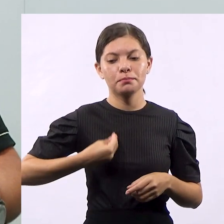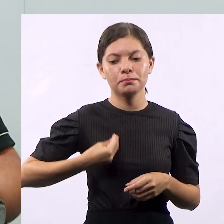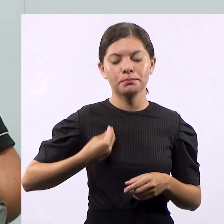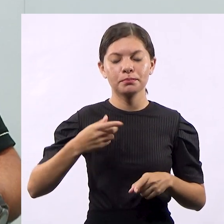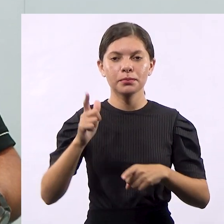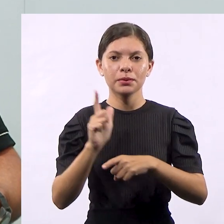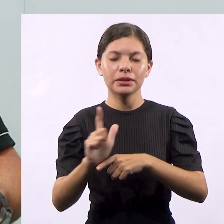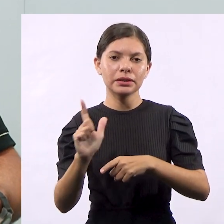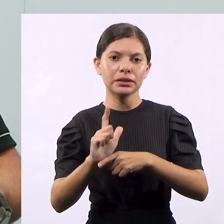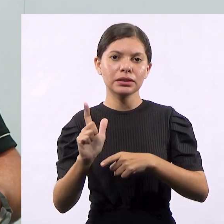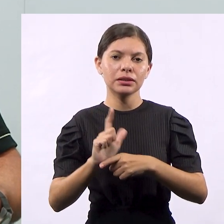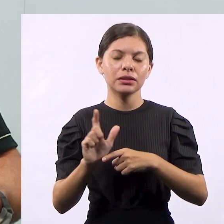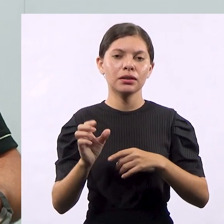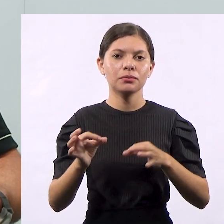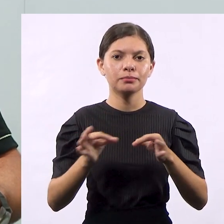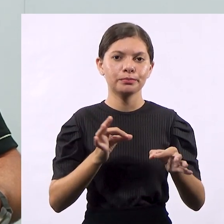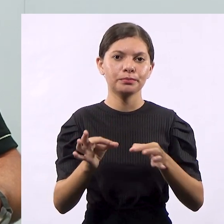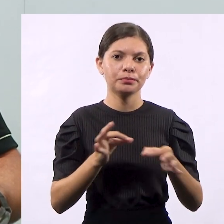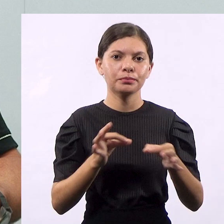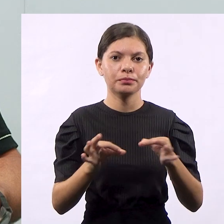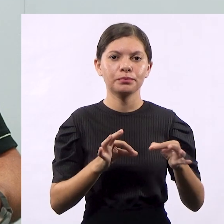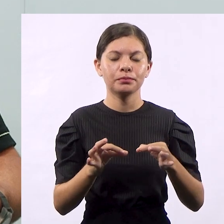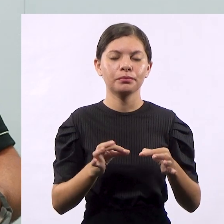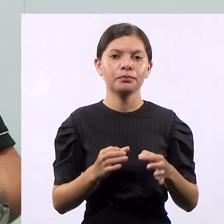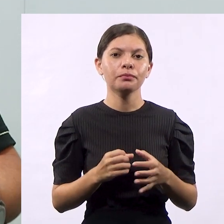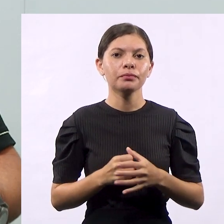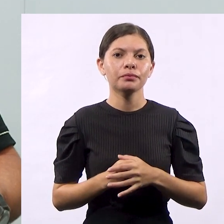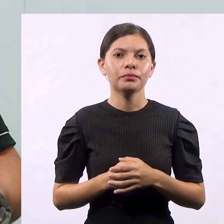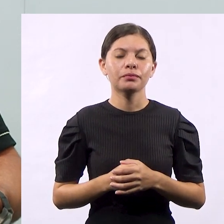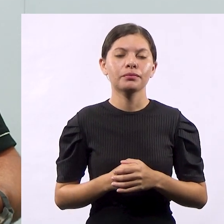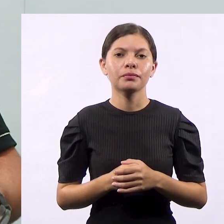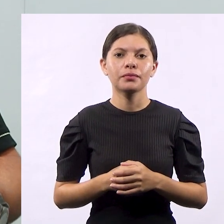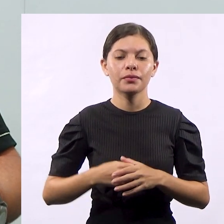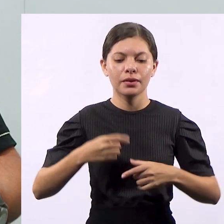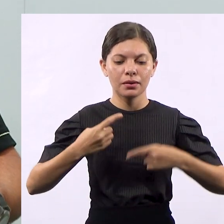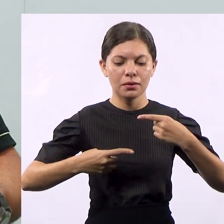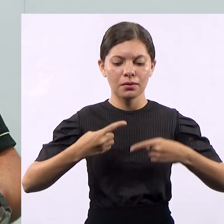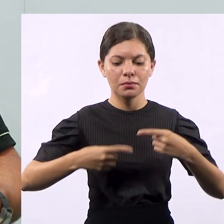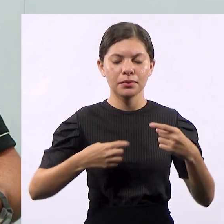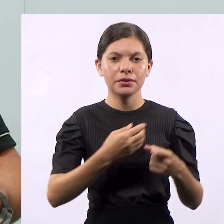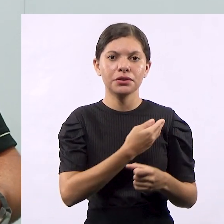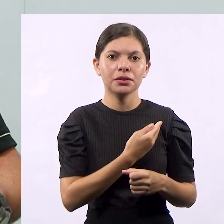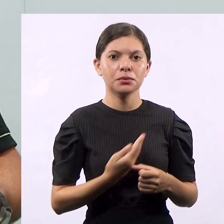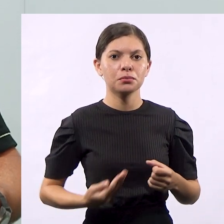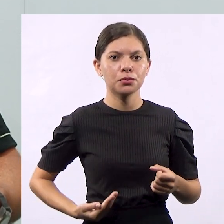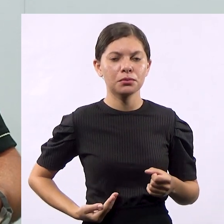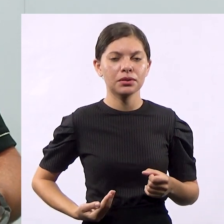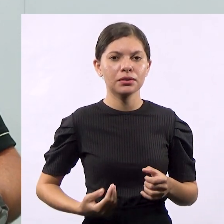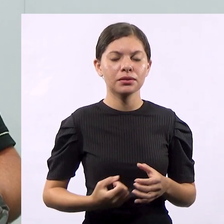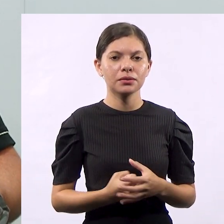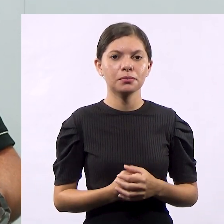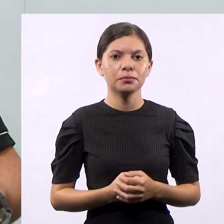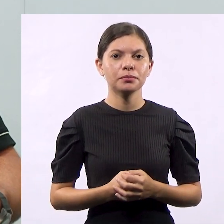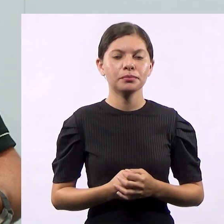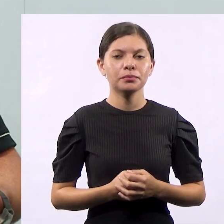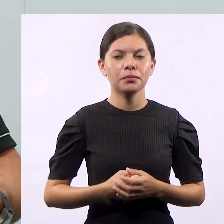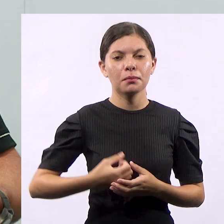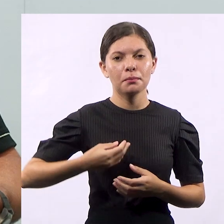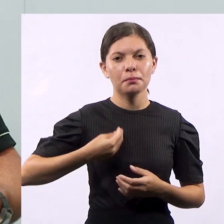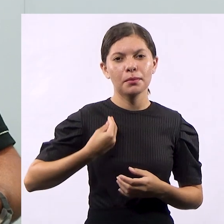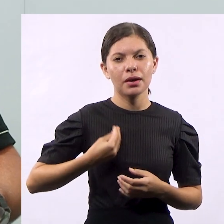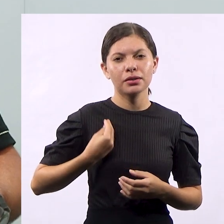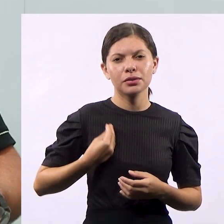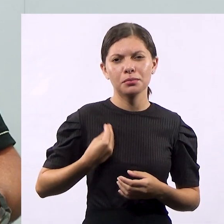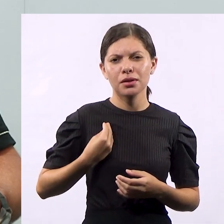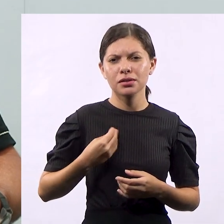a participação da gestão daquela organização na proposição de políticas públicas, qual que é a